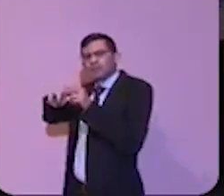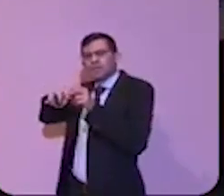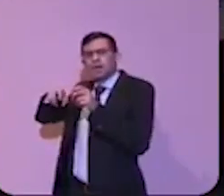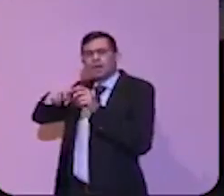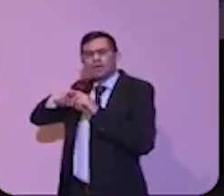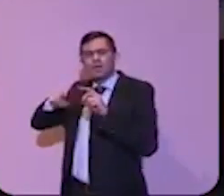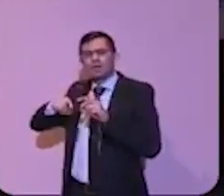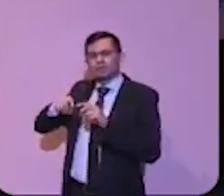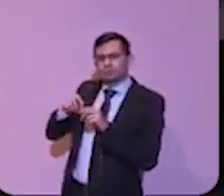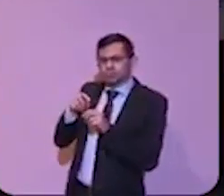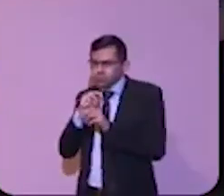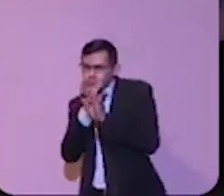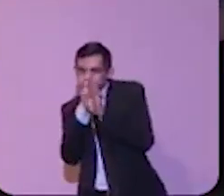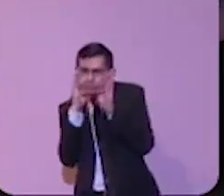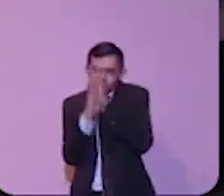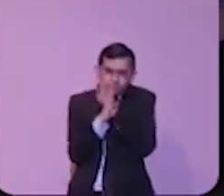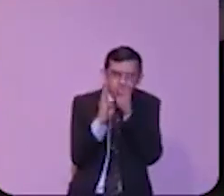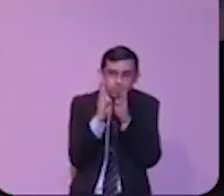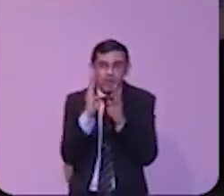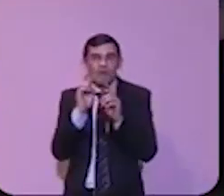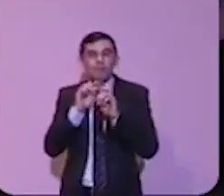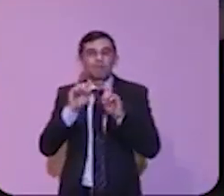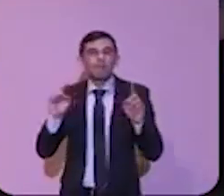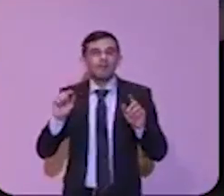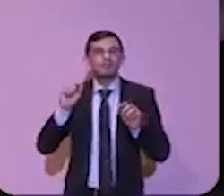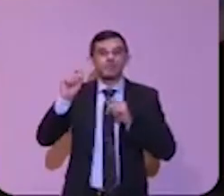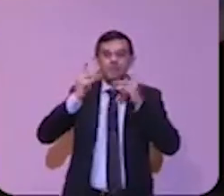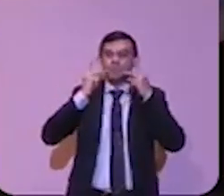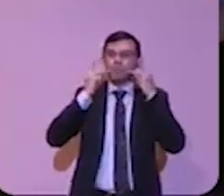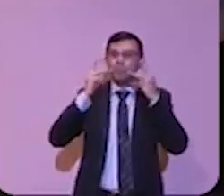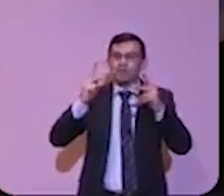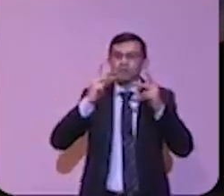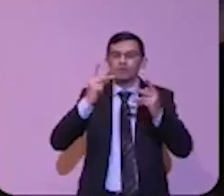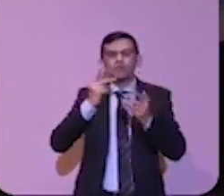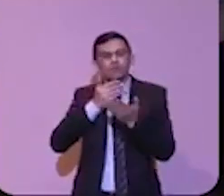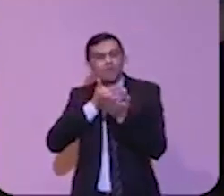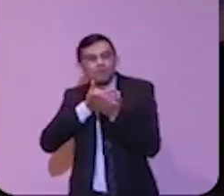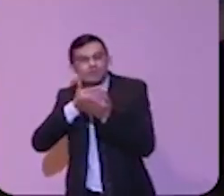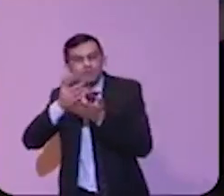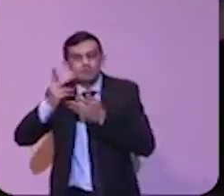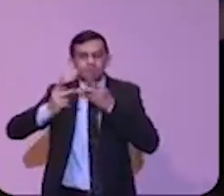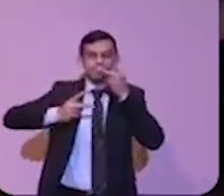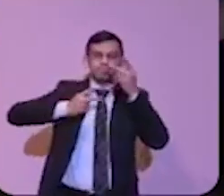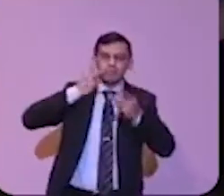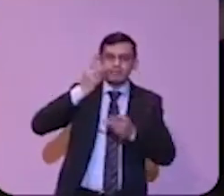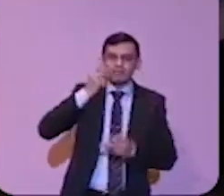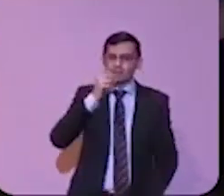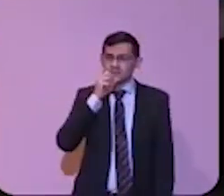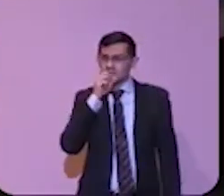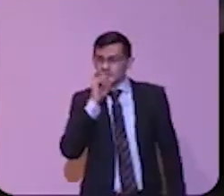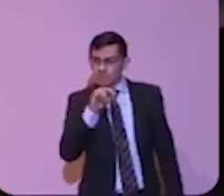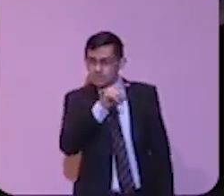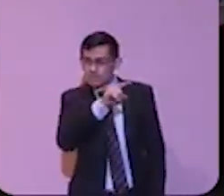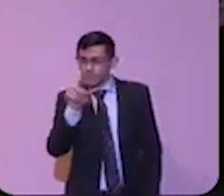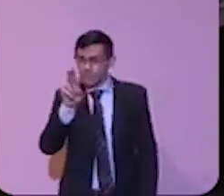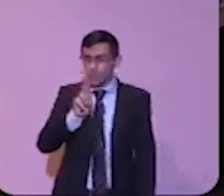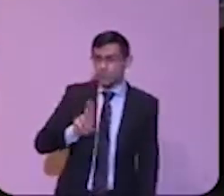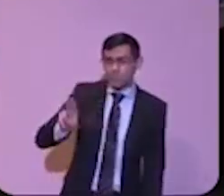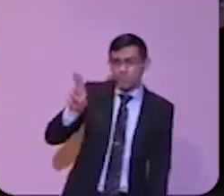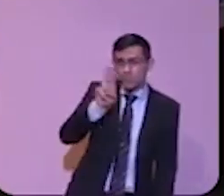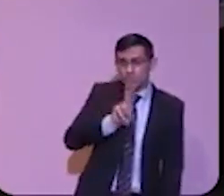meião, me camuflando no meio de todo mundo. E aí o pastor veio com essa: se você